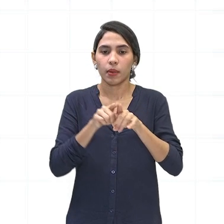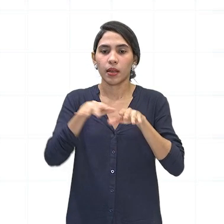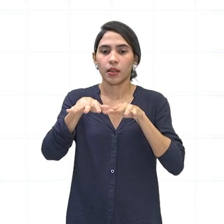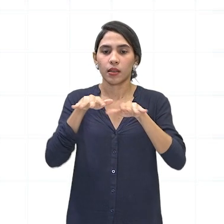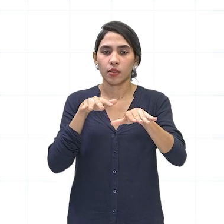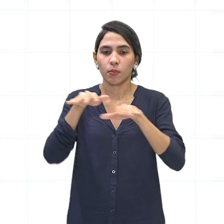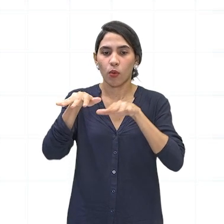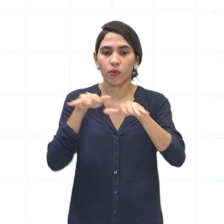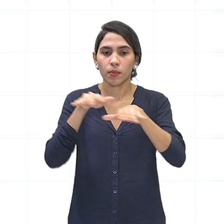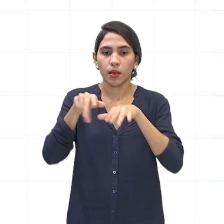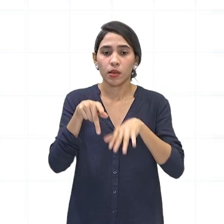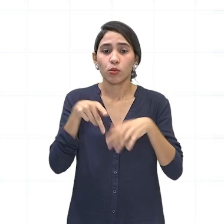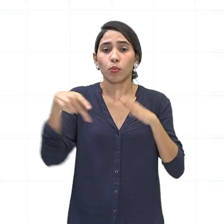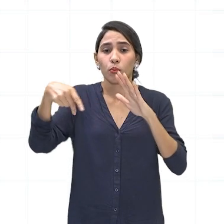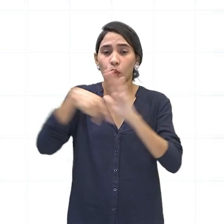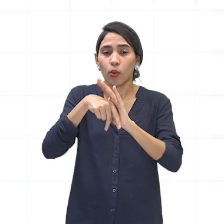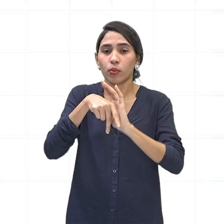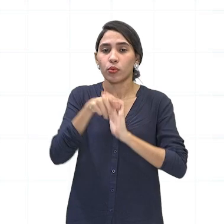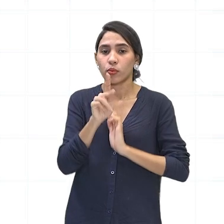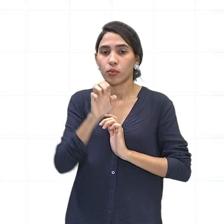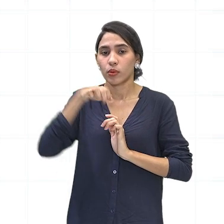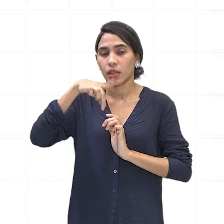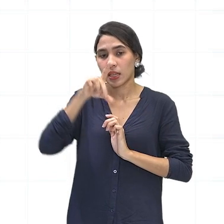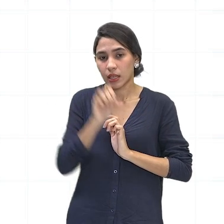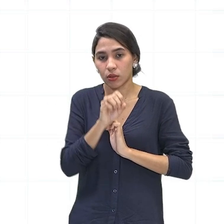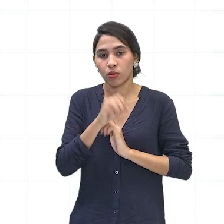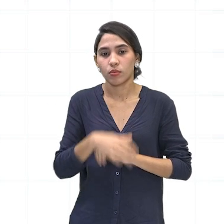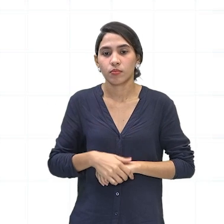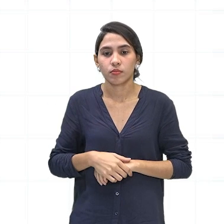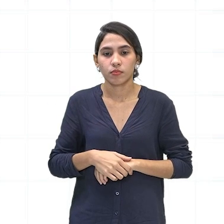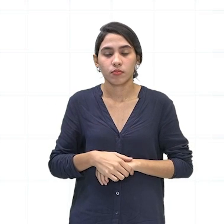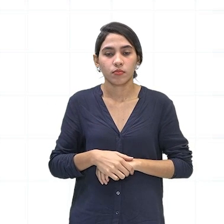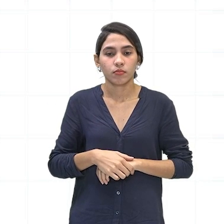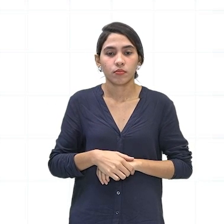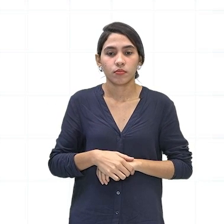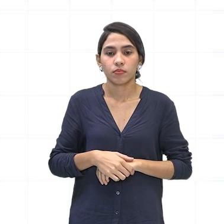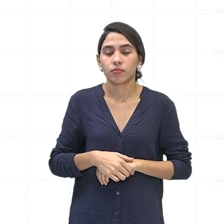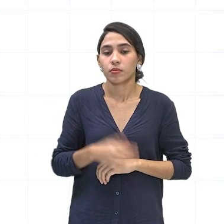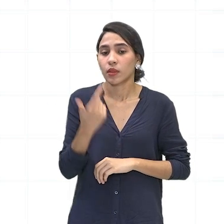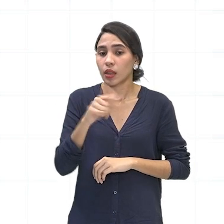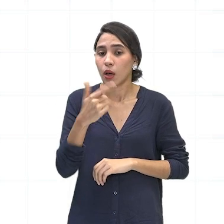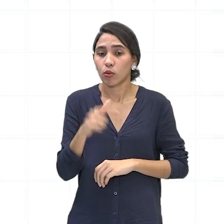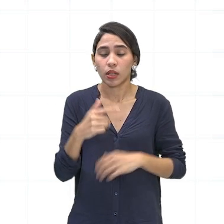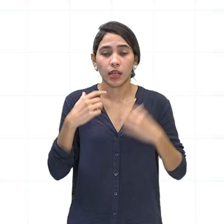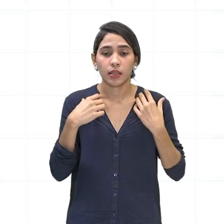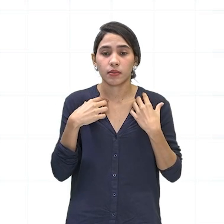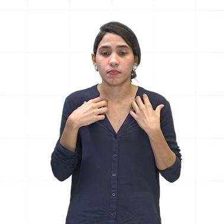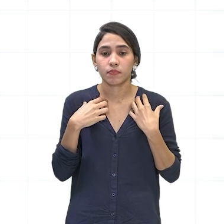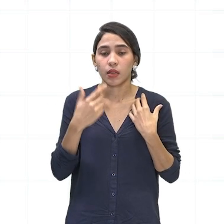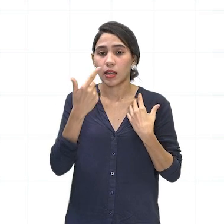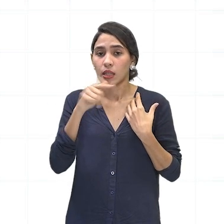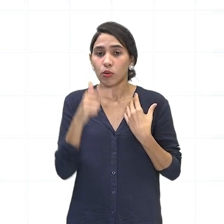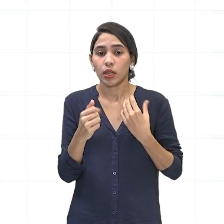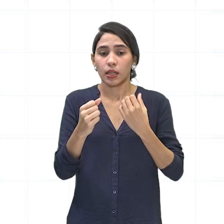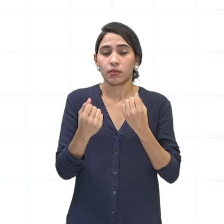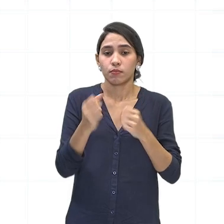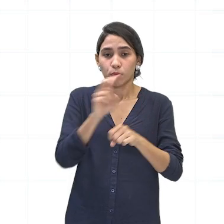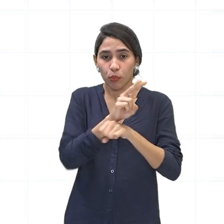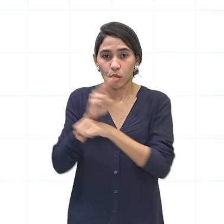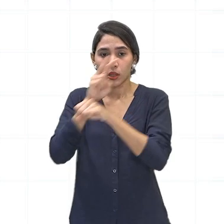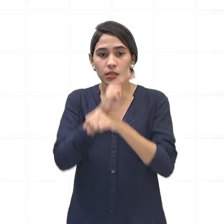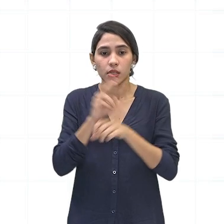de Kendo. Esse treino ele é feito sem armadura e por meio de exercícios